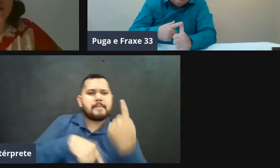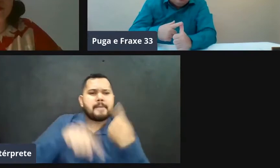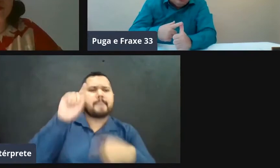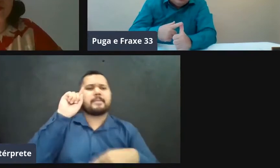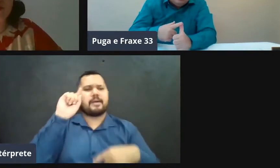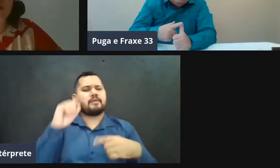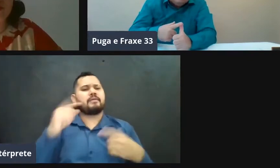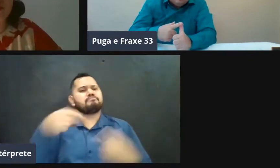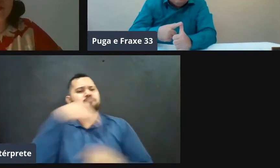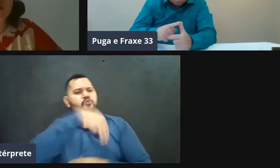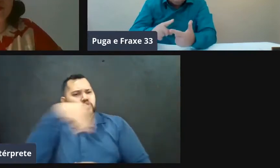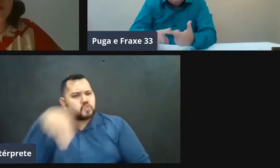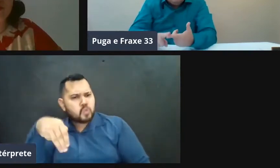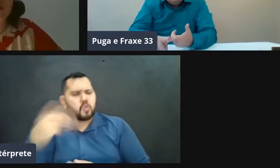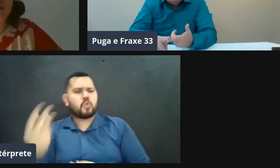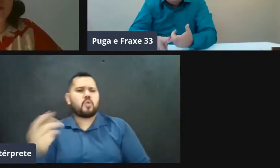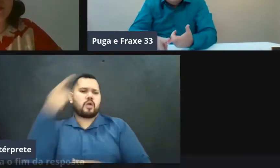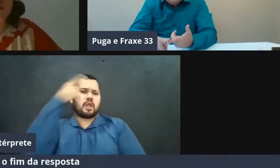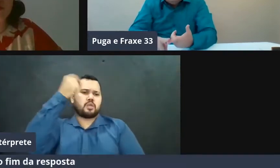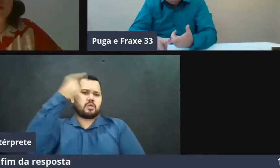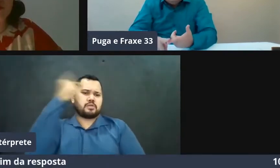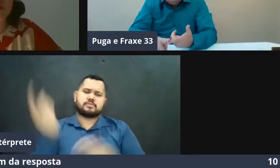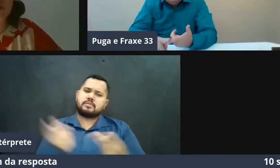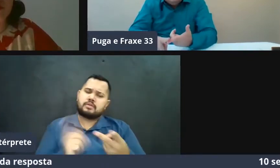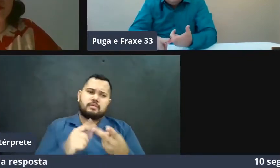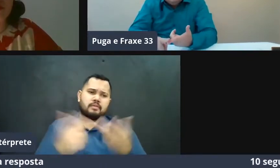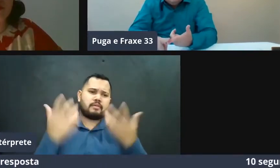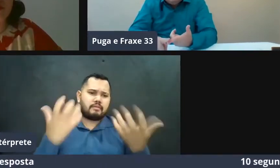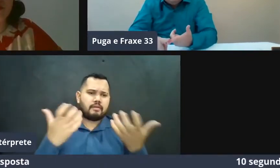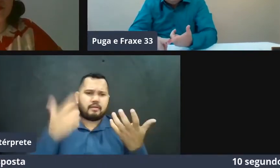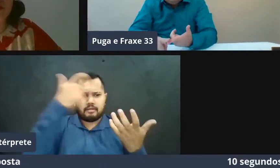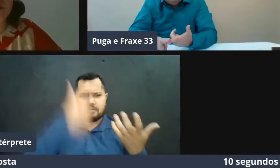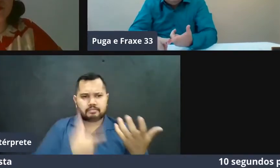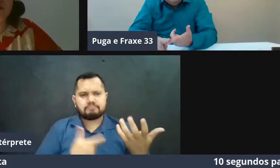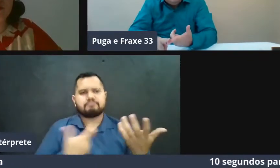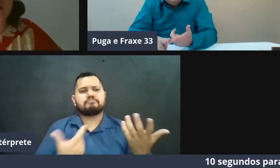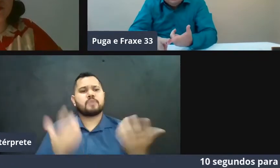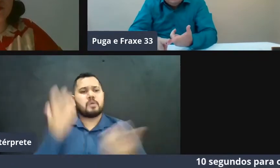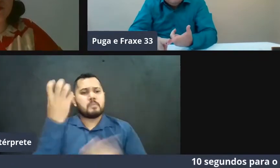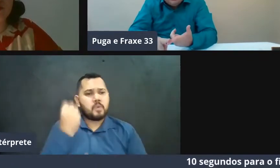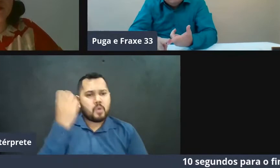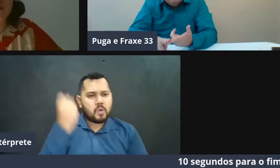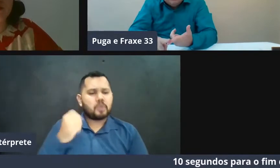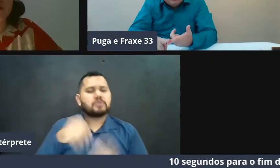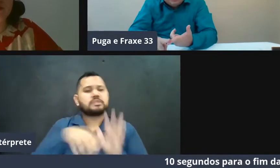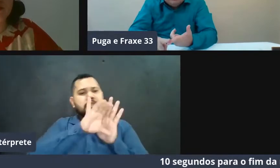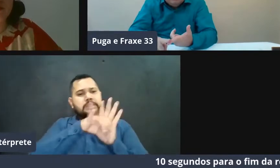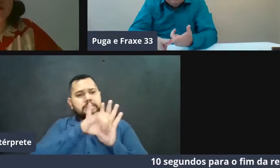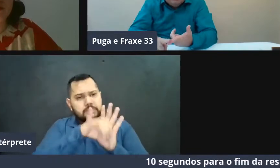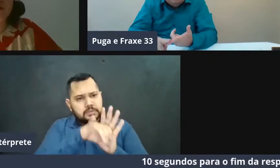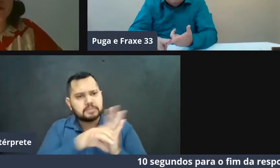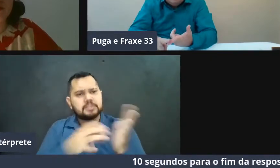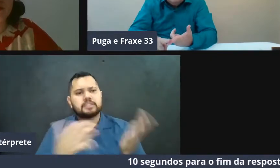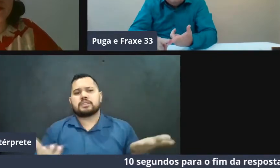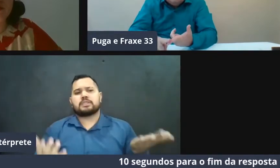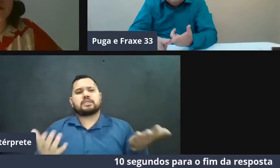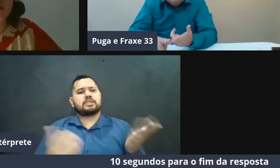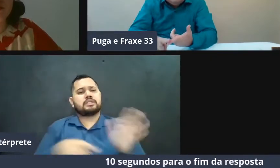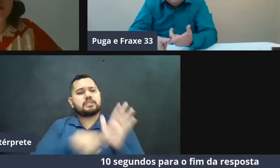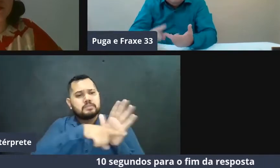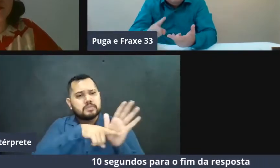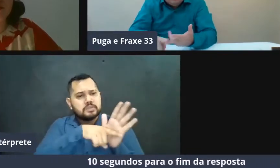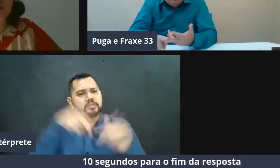ser monitor na graduação, oportunidade de ter a bolsa do PIBIC na pesquisa